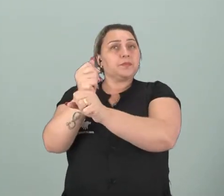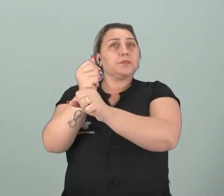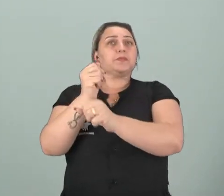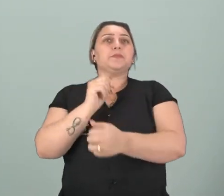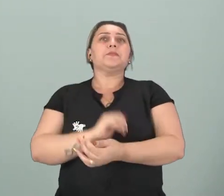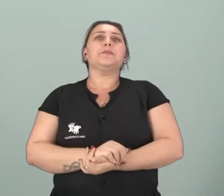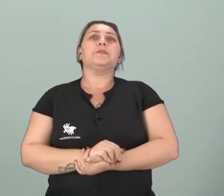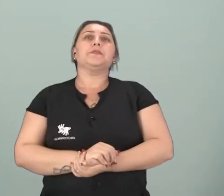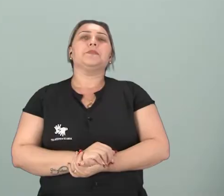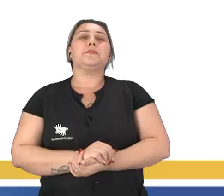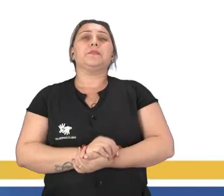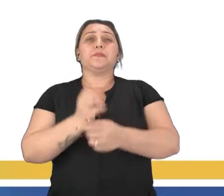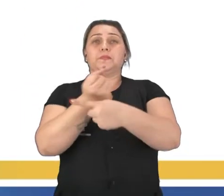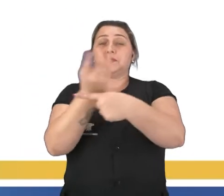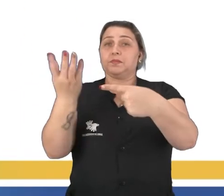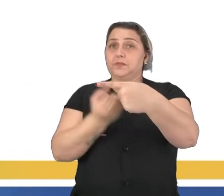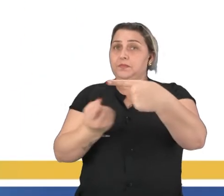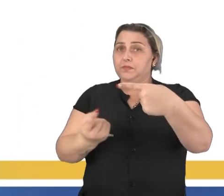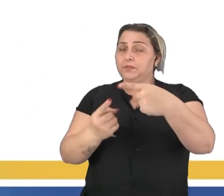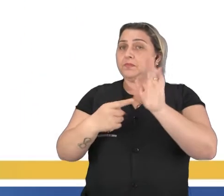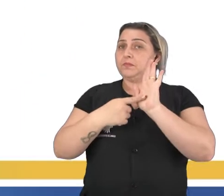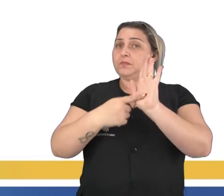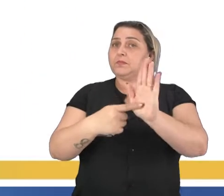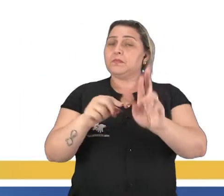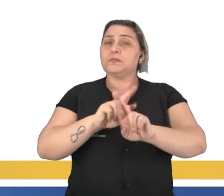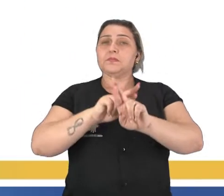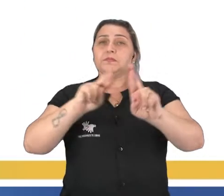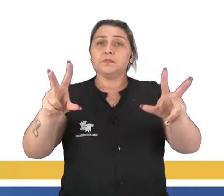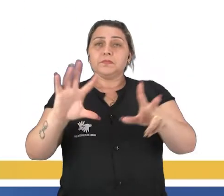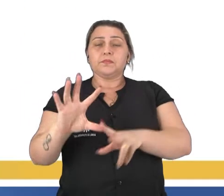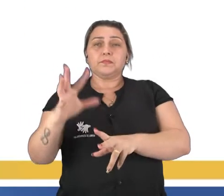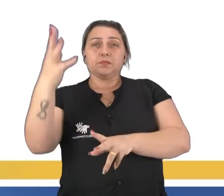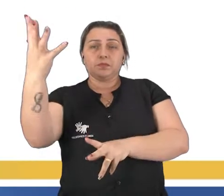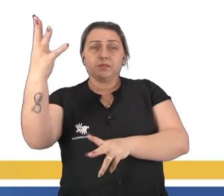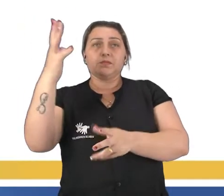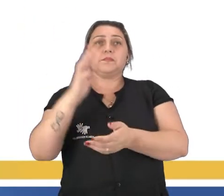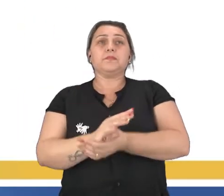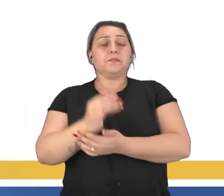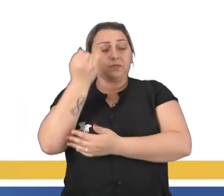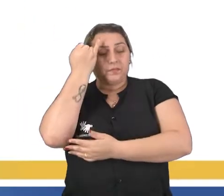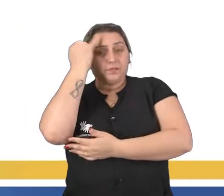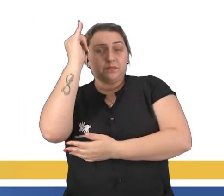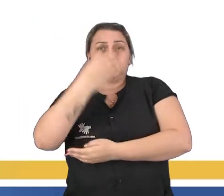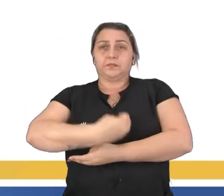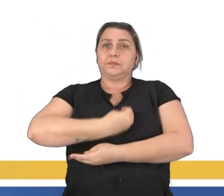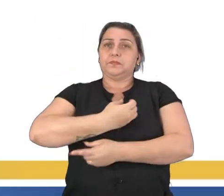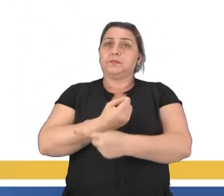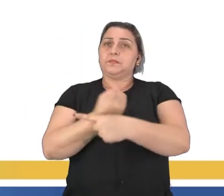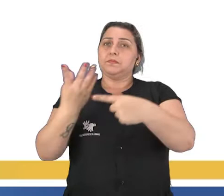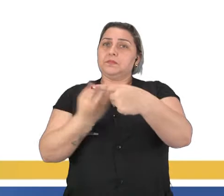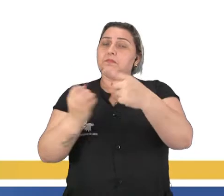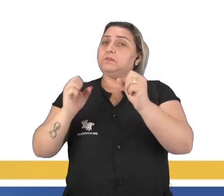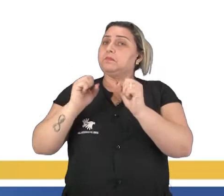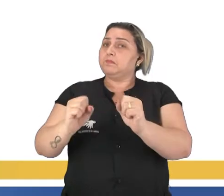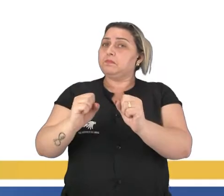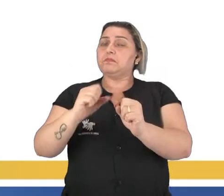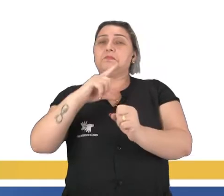frações. A cena abaixo mostra diferentes situações em que a ideia de fração está presente e que